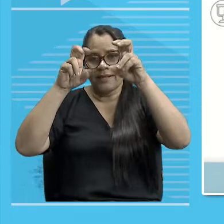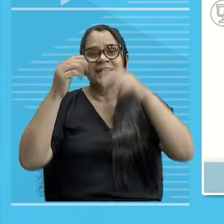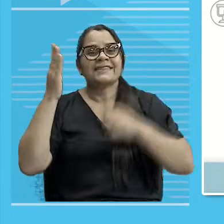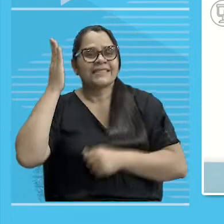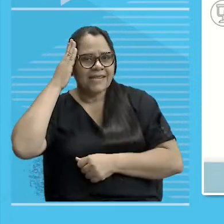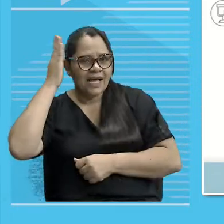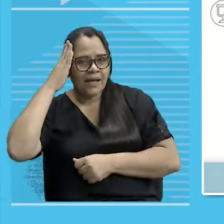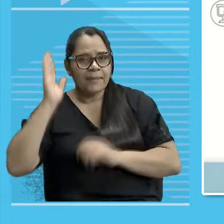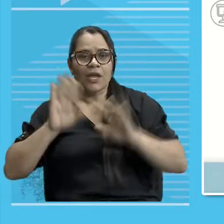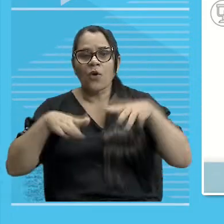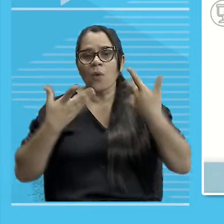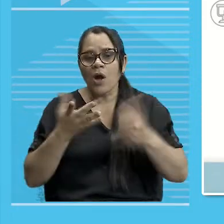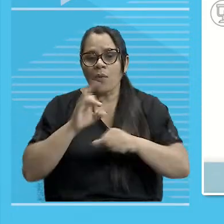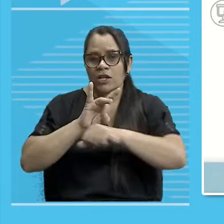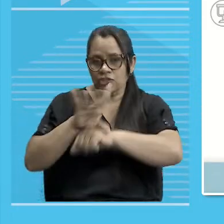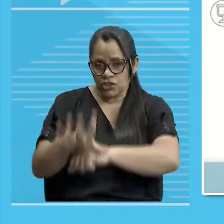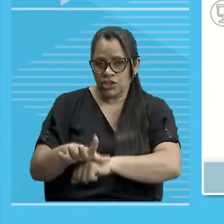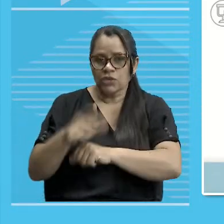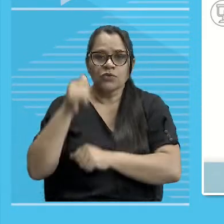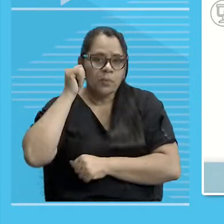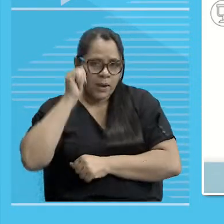entender. Calma.